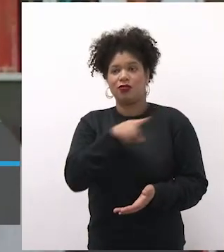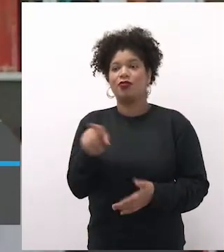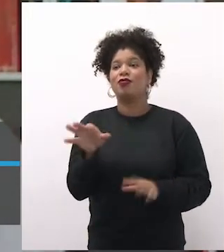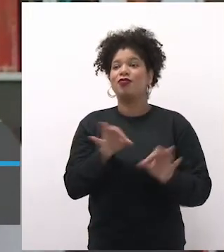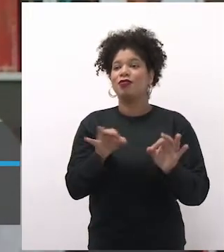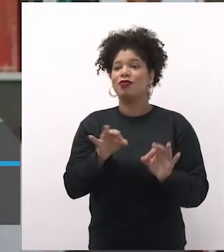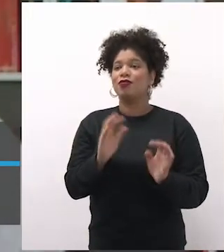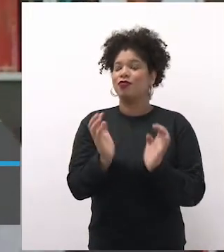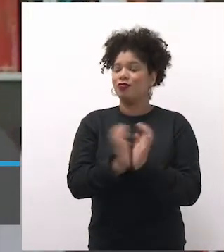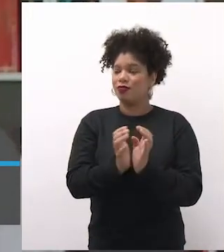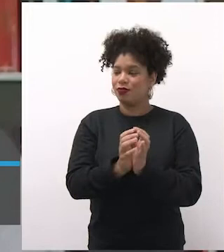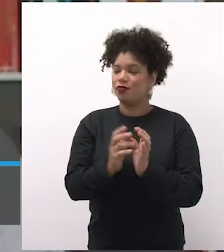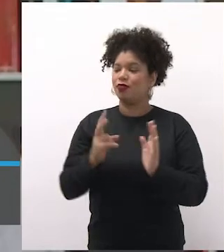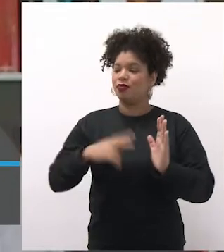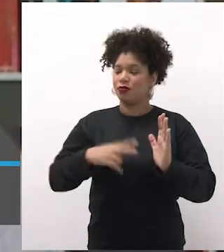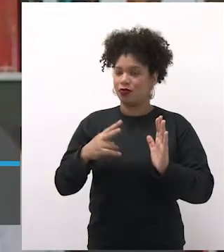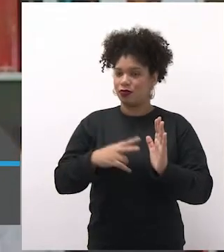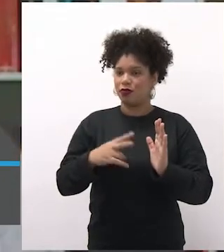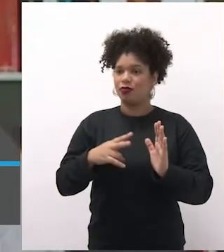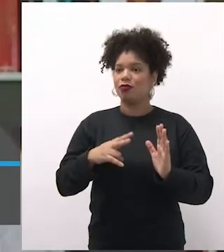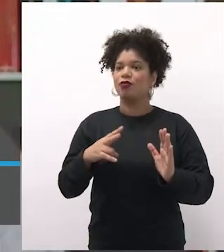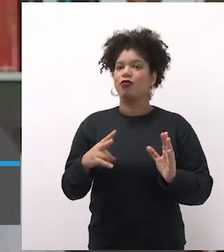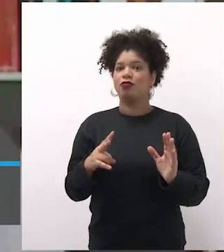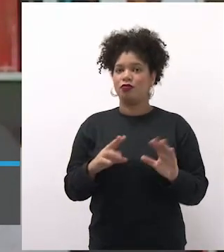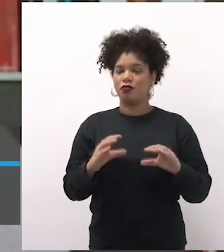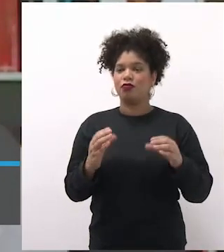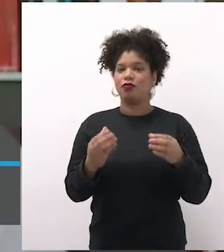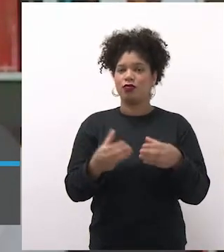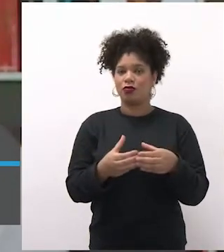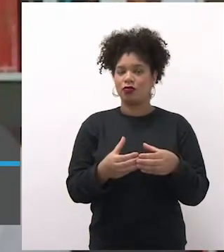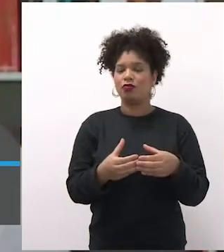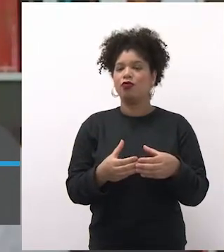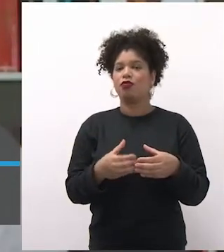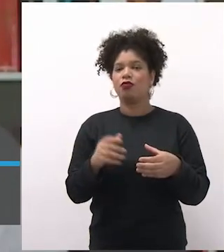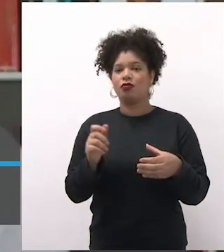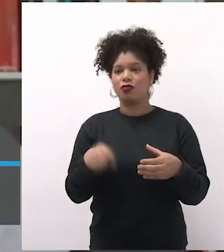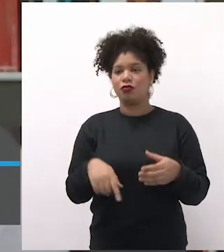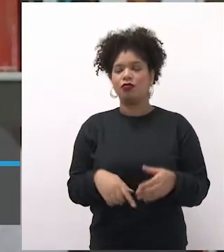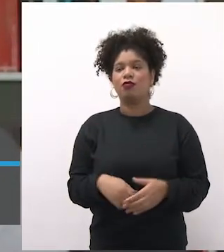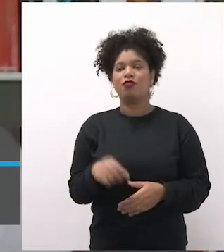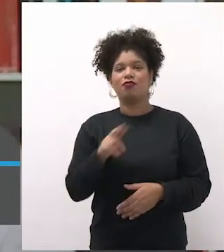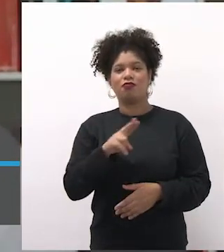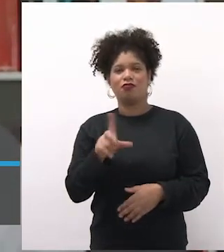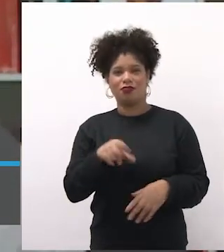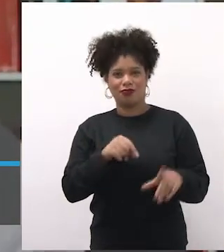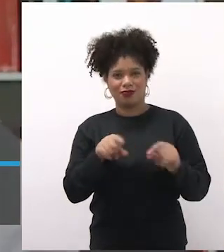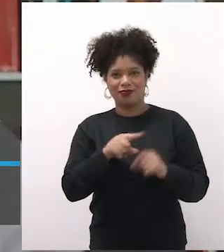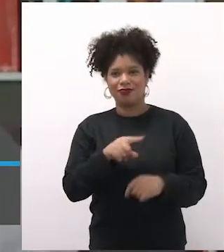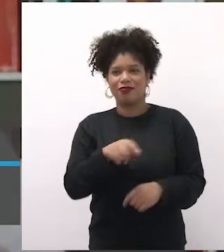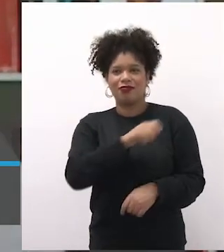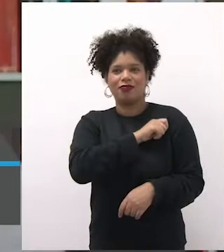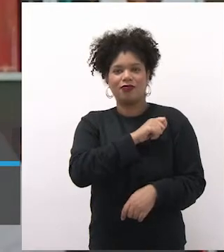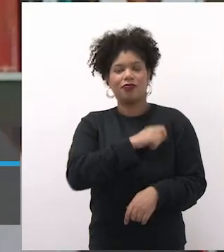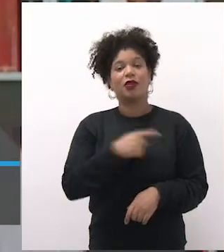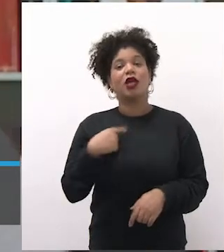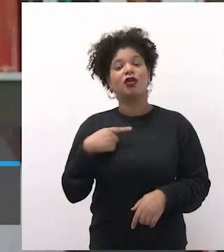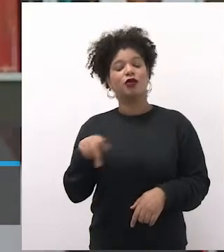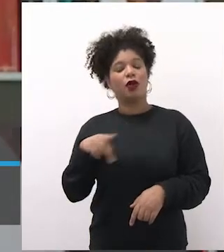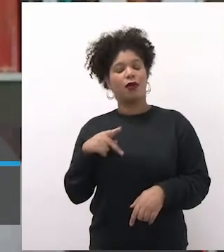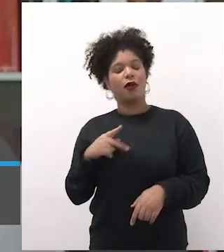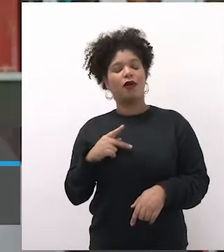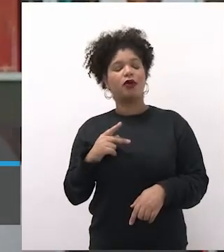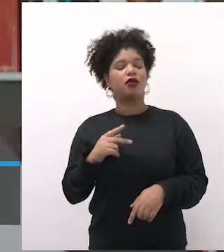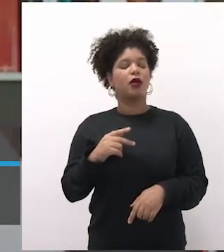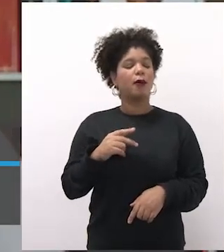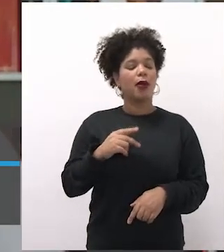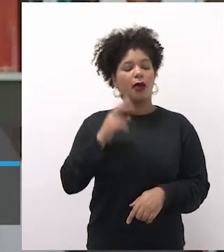de leitura coletiva. É só mais uma página, eles fizeram enquete para a escolha do nome, e isso o professor acompanhando,